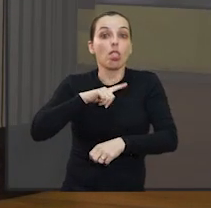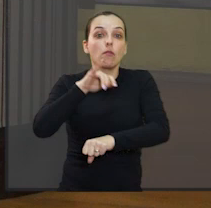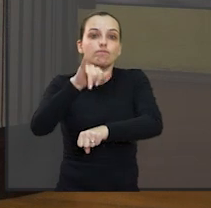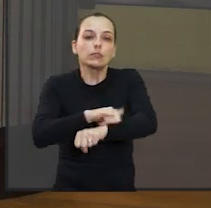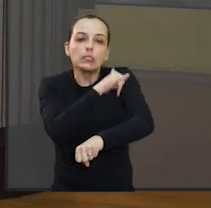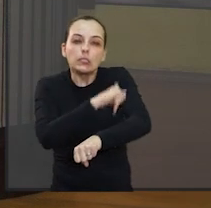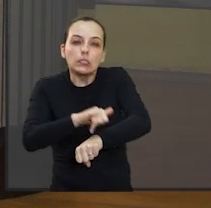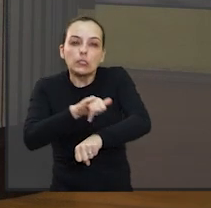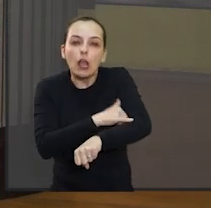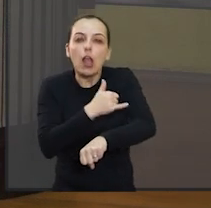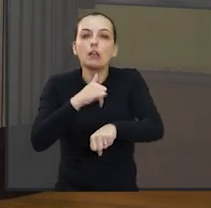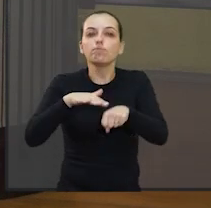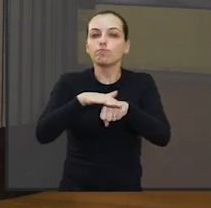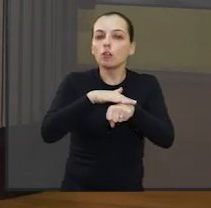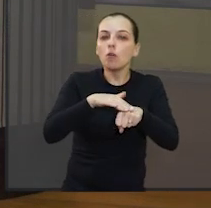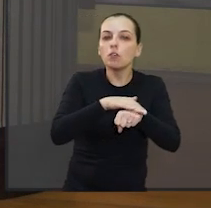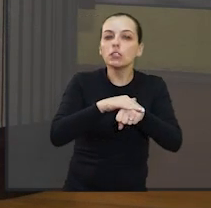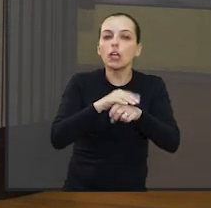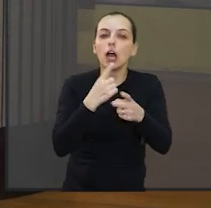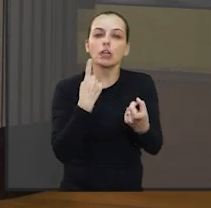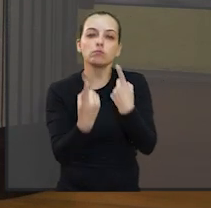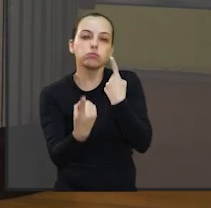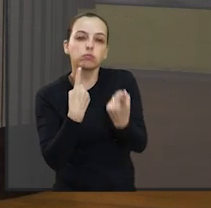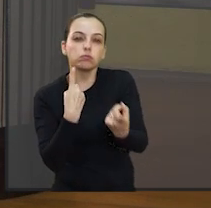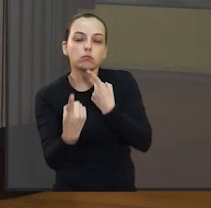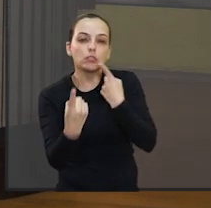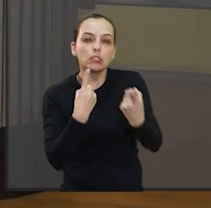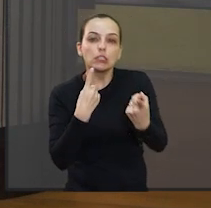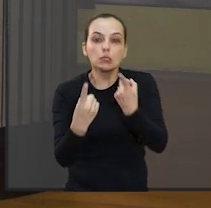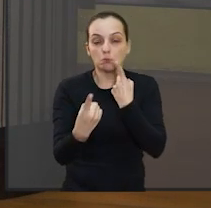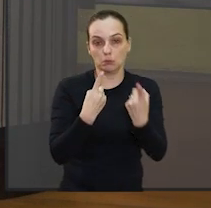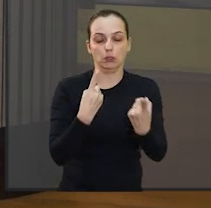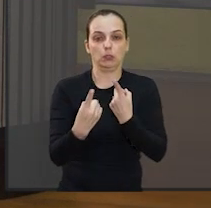trabalhos da gente têm essa questão mesmo de